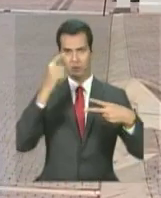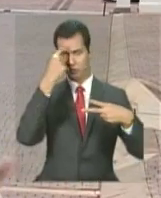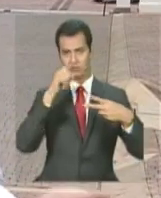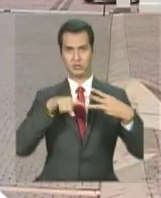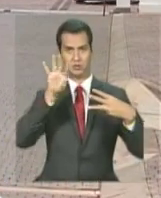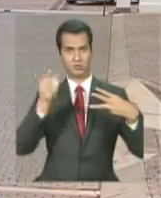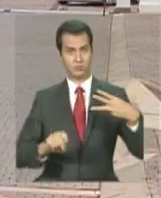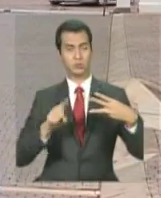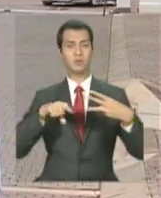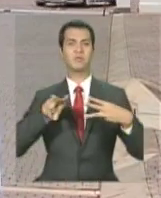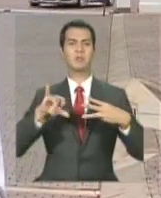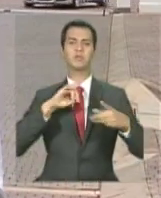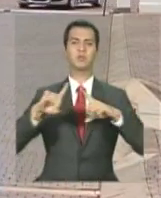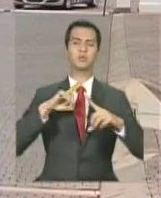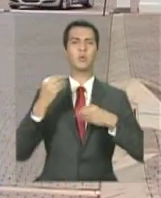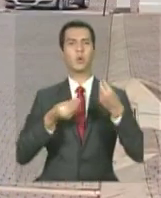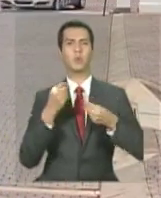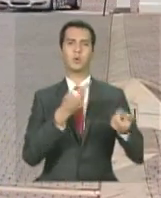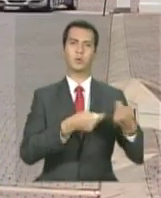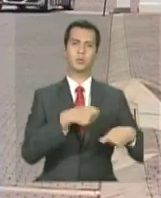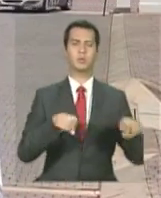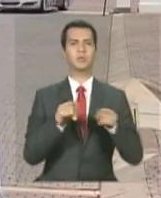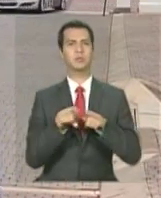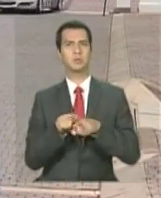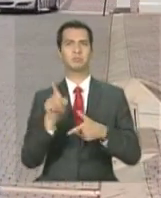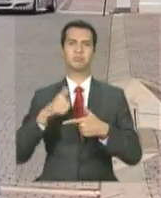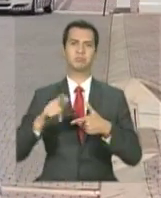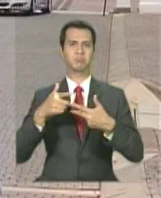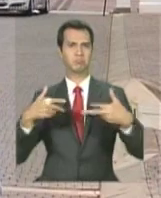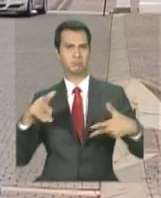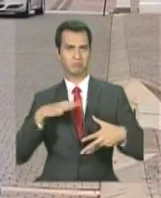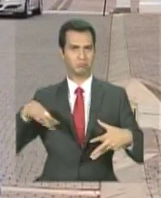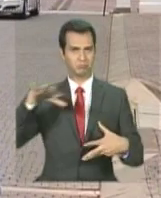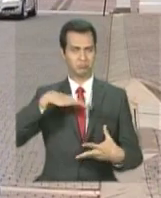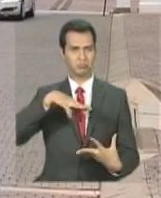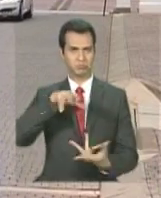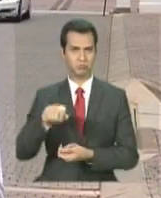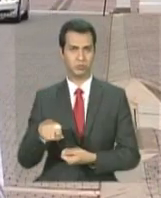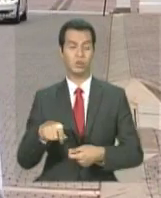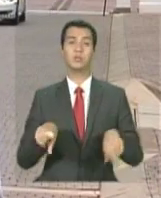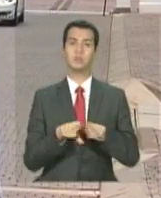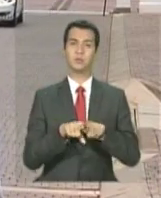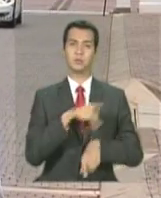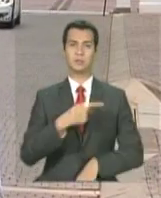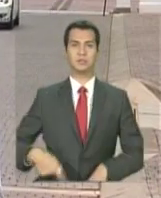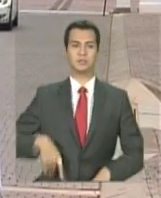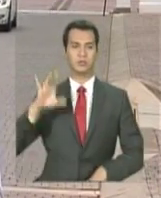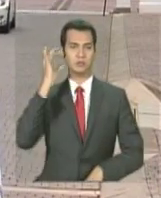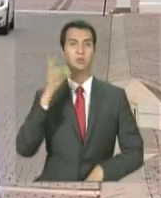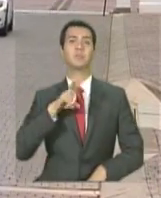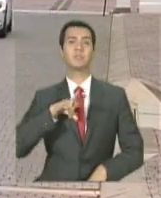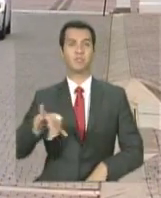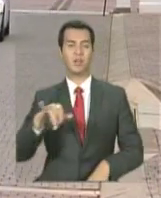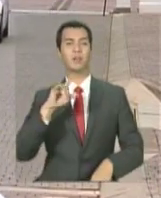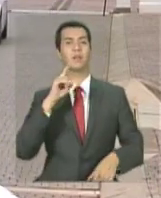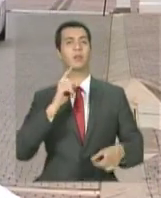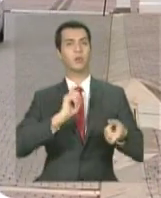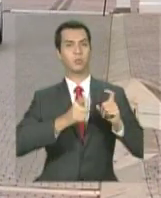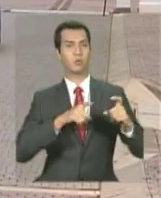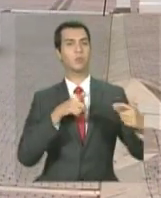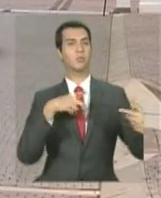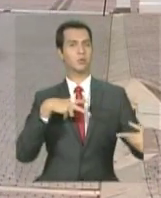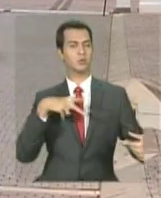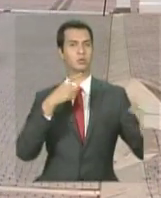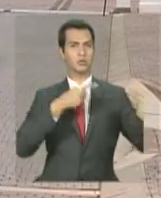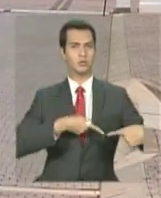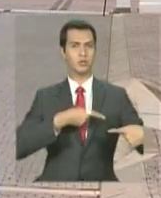têm reunião plenária e uma declaração à imprensa. A presidenta Dilma Rousseff se reúne ainda separadamente com os governos da Índia e África